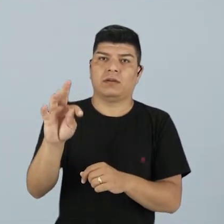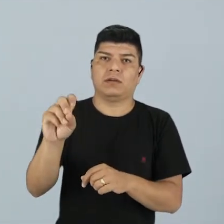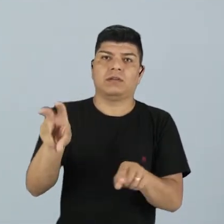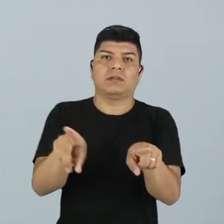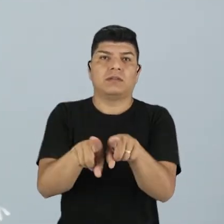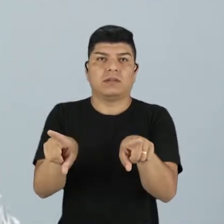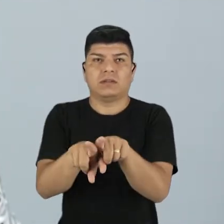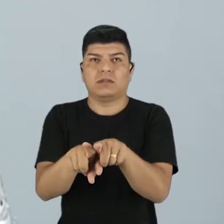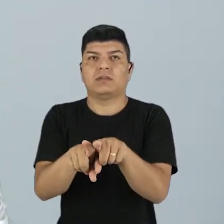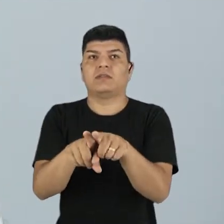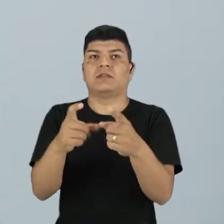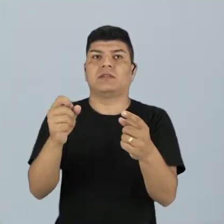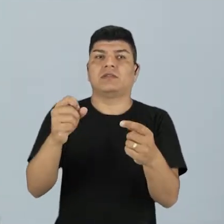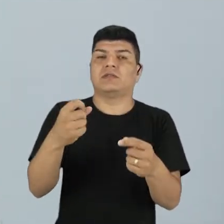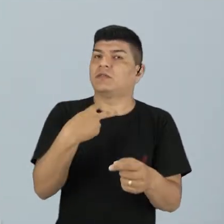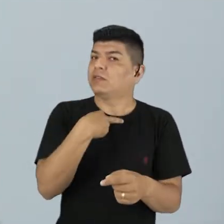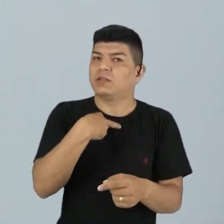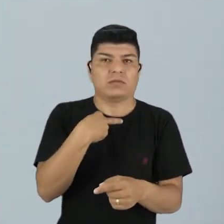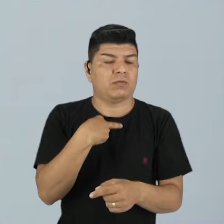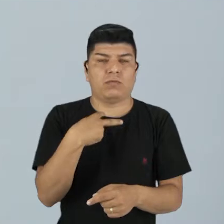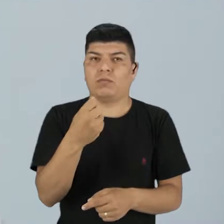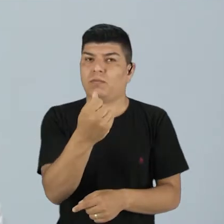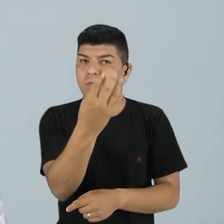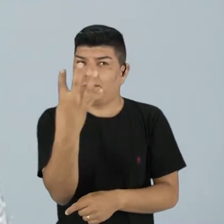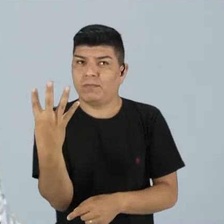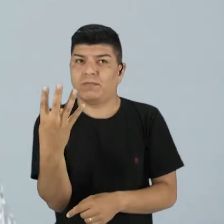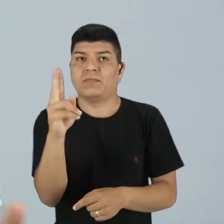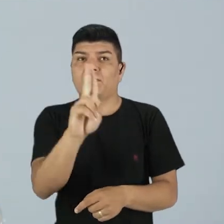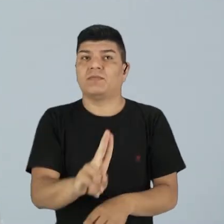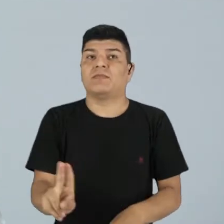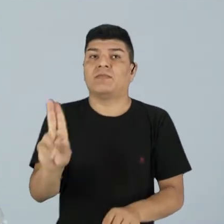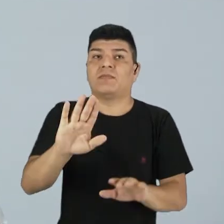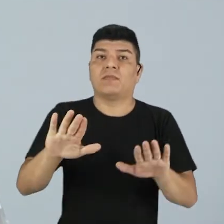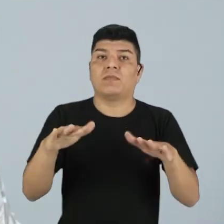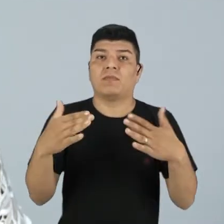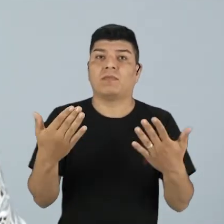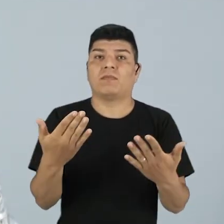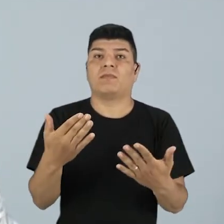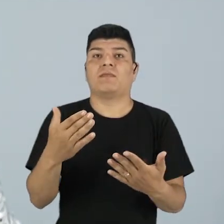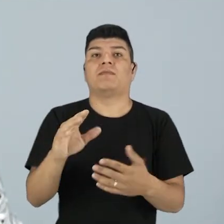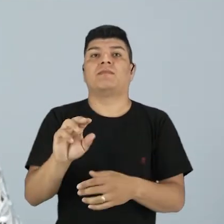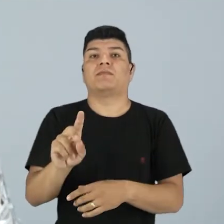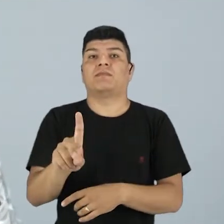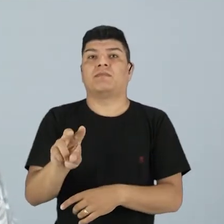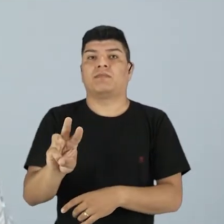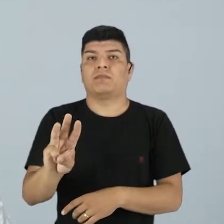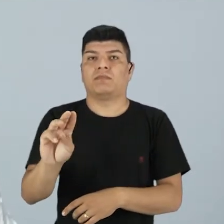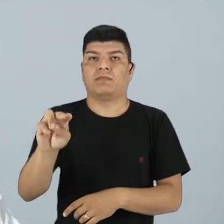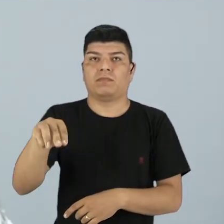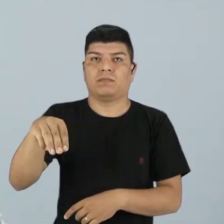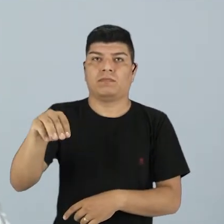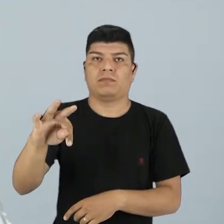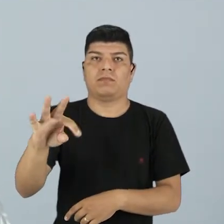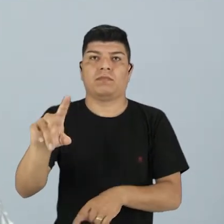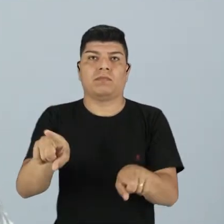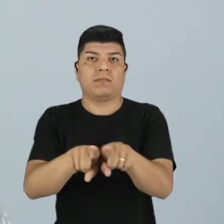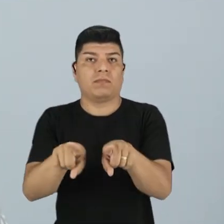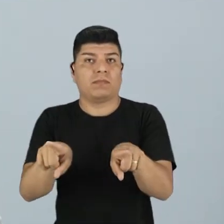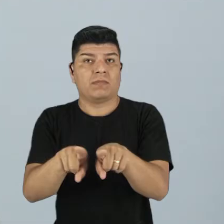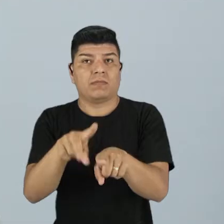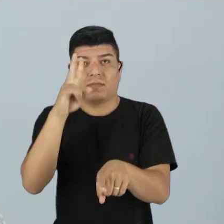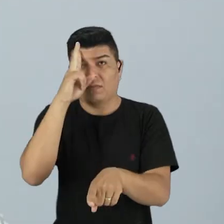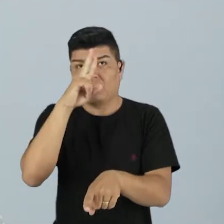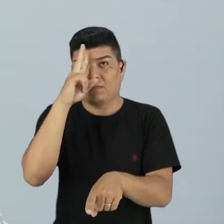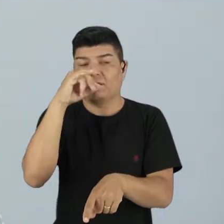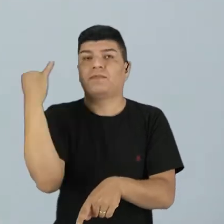how many. Para substantivos incontáveis, nós vamos usar o how much. Então, lembrem-se dessas expressões porque elas